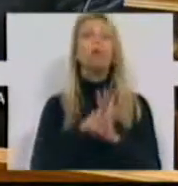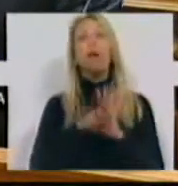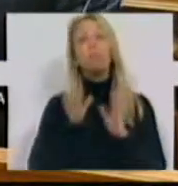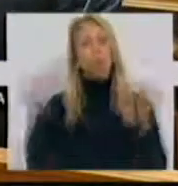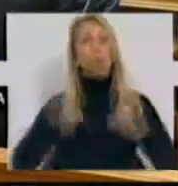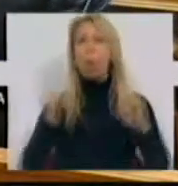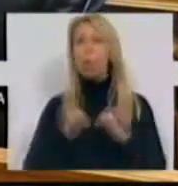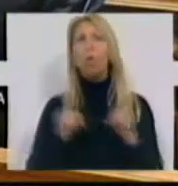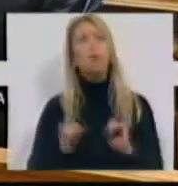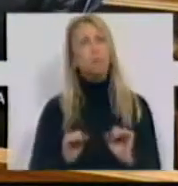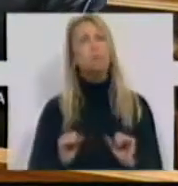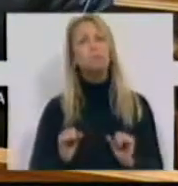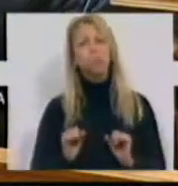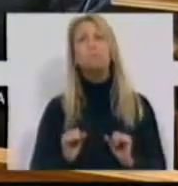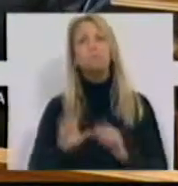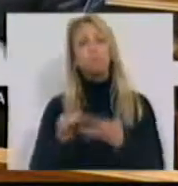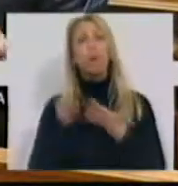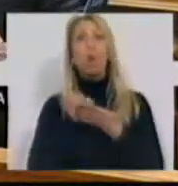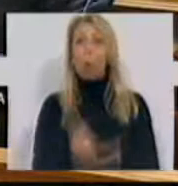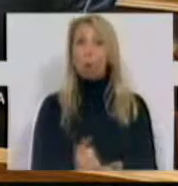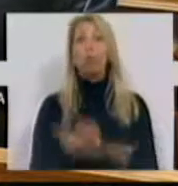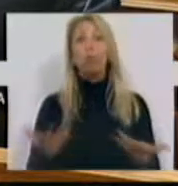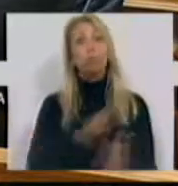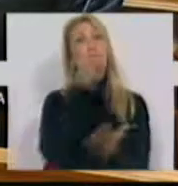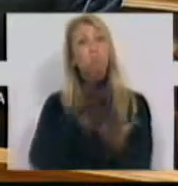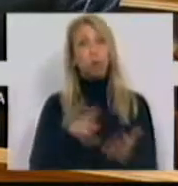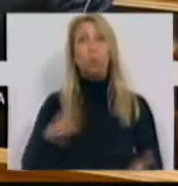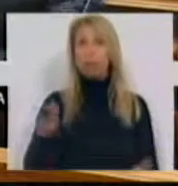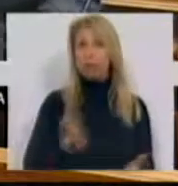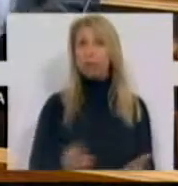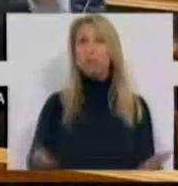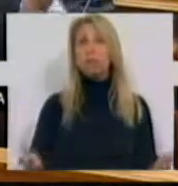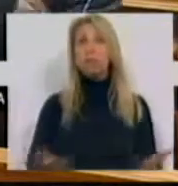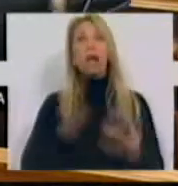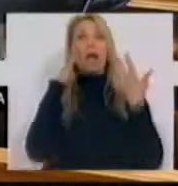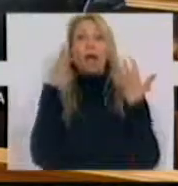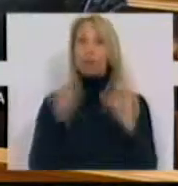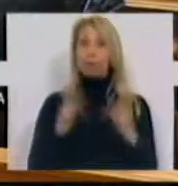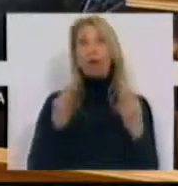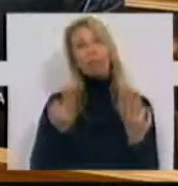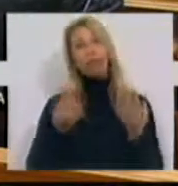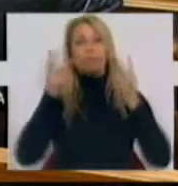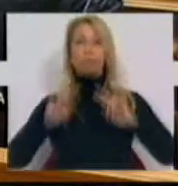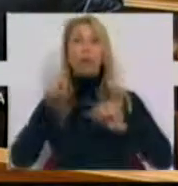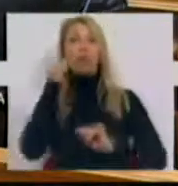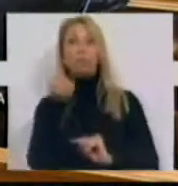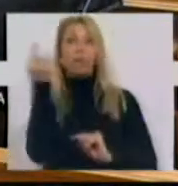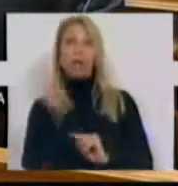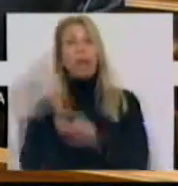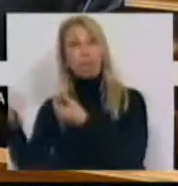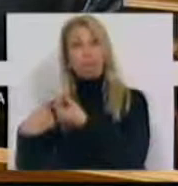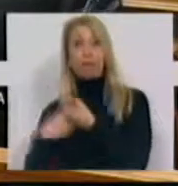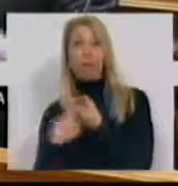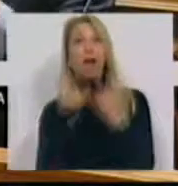a concordância e o apoio ou a aprovação por parte do Partido Socialista, naturalmente remetendo para a especialidade, para os parceiros e para as